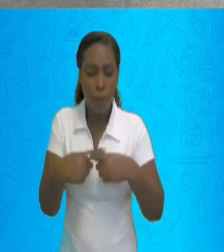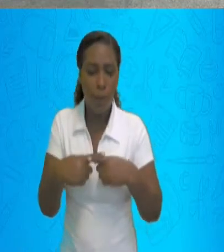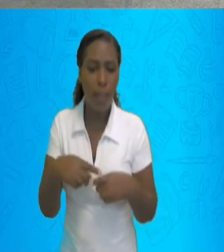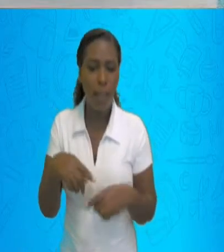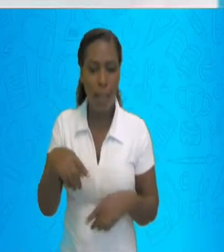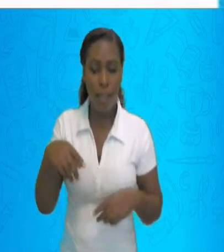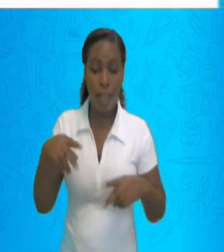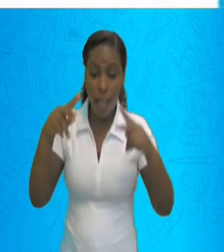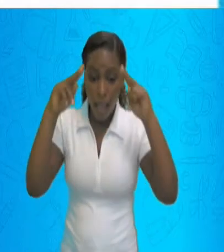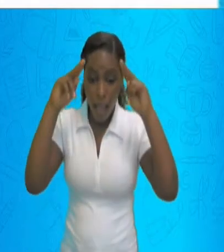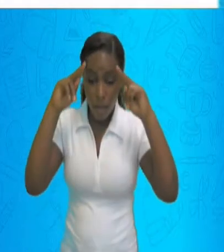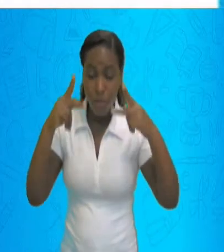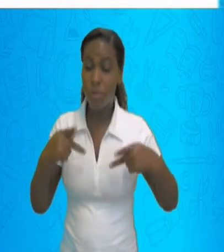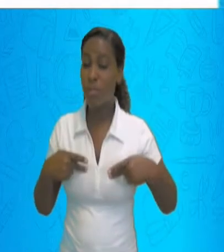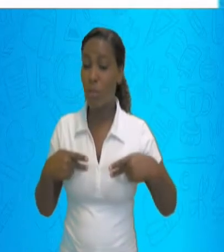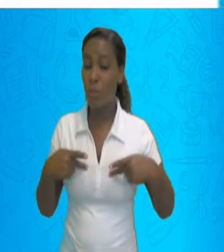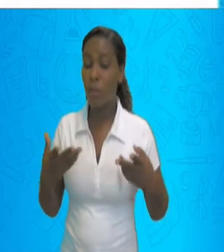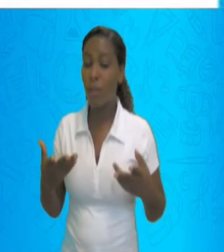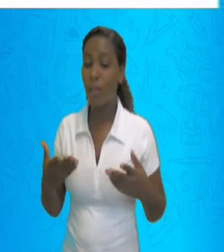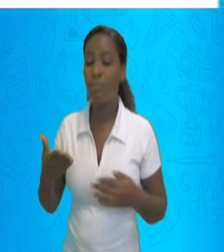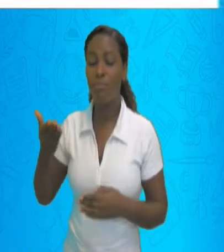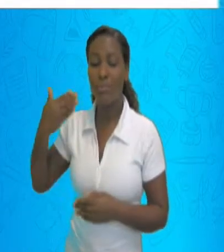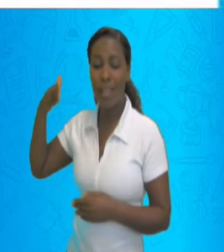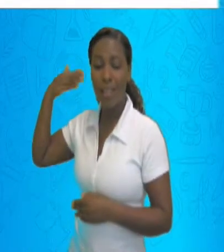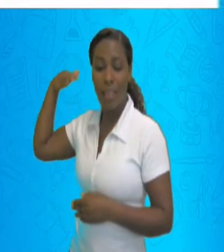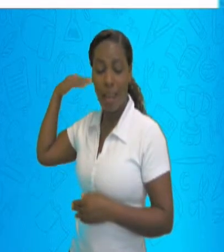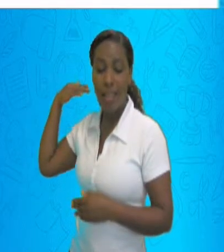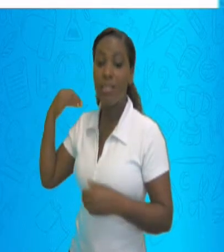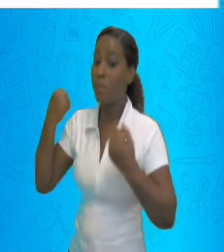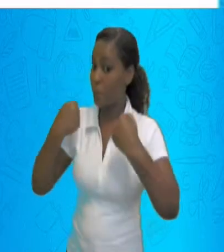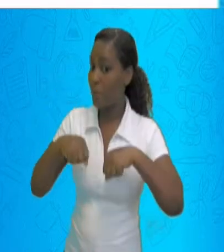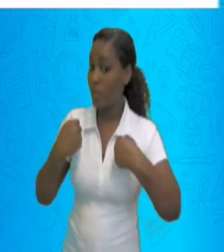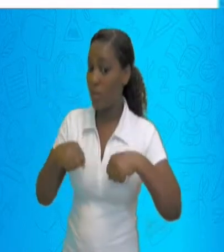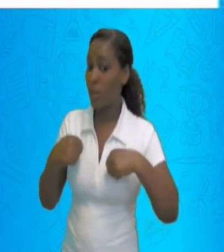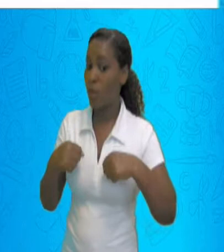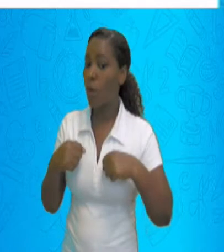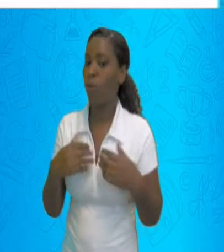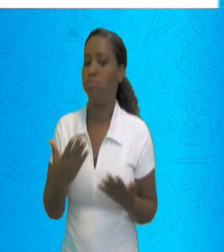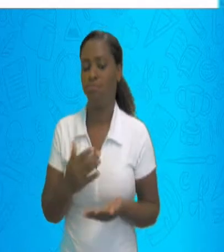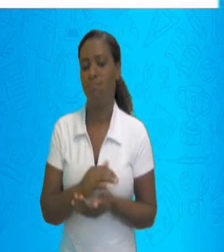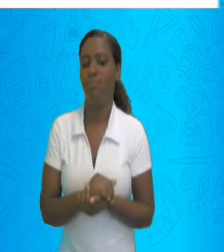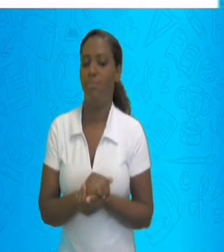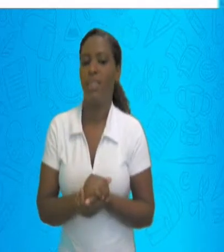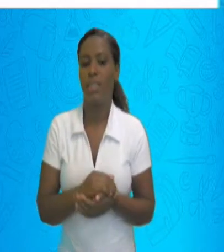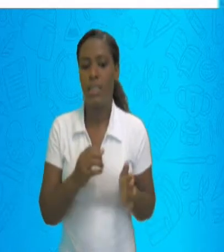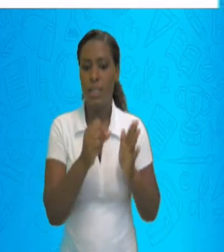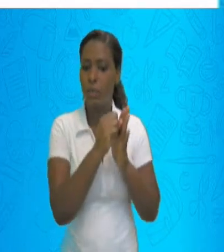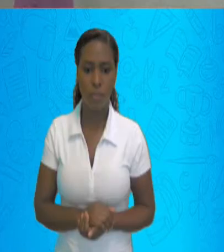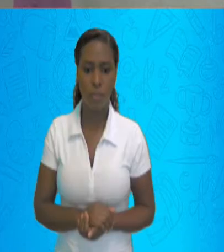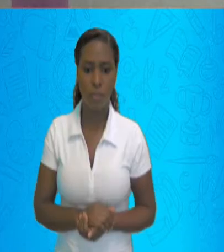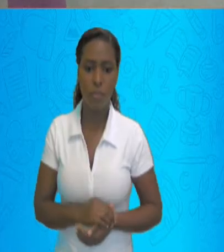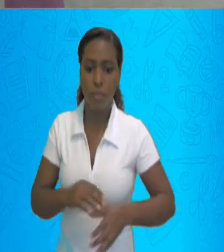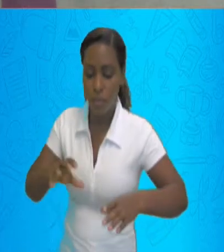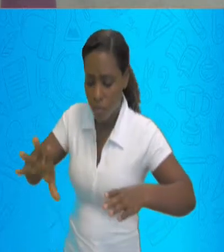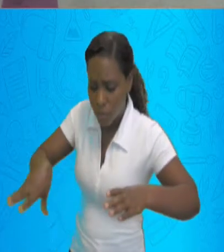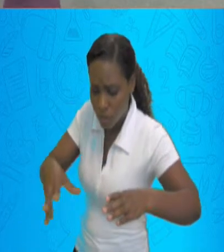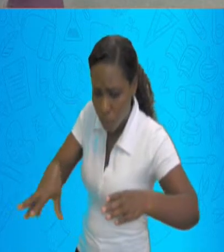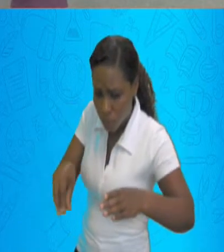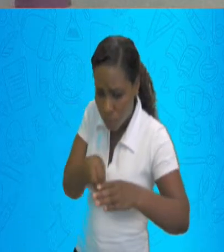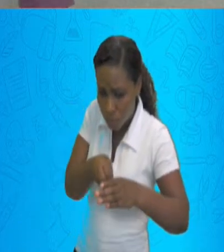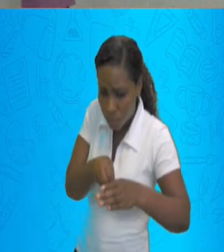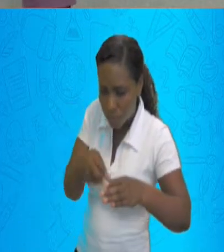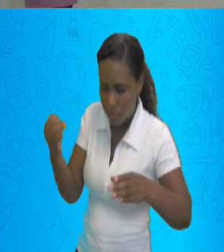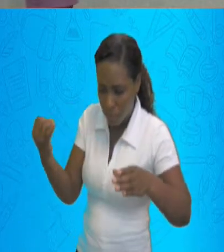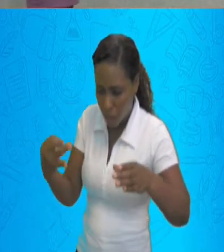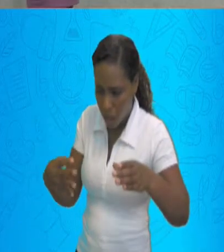histórico. E veja quais são eles. Então nós temos aqui alguns que nós já conhecemos. Vamos relembrar aqui. Desse